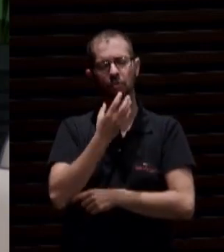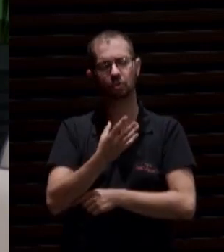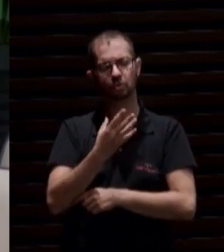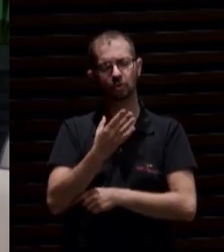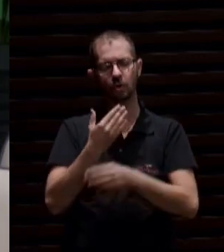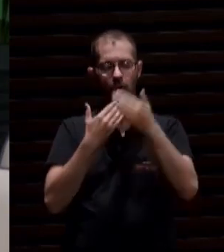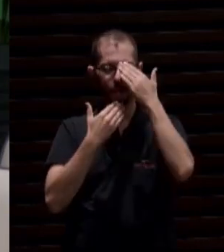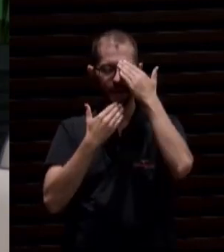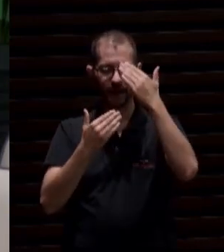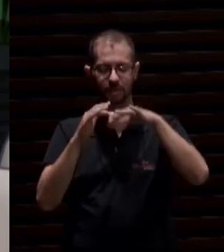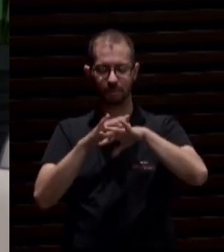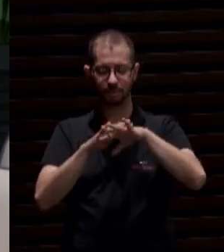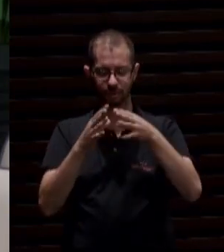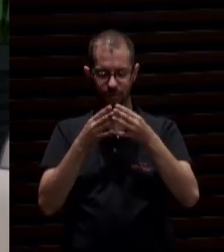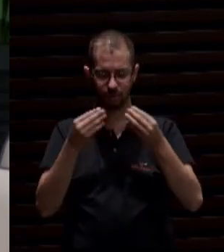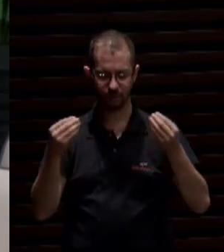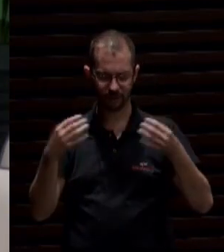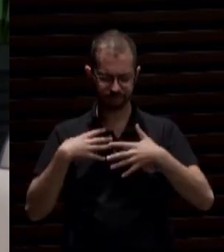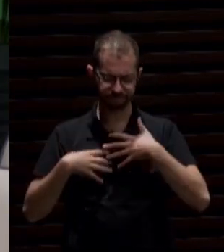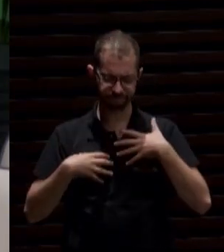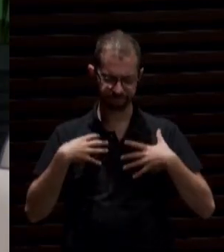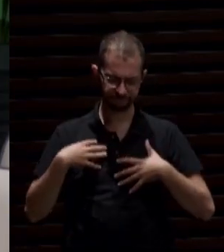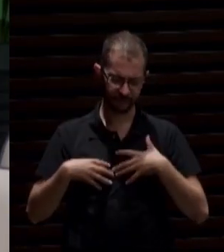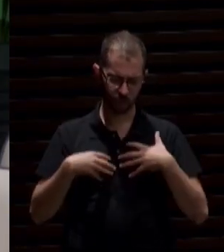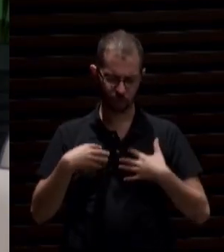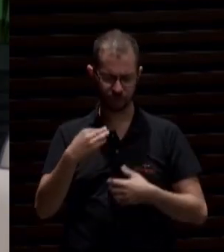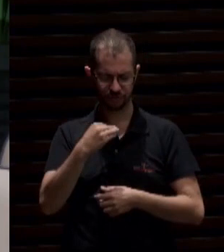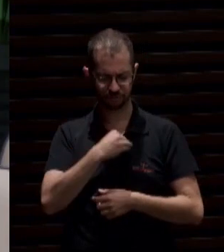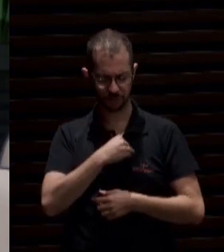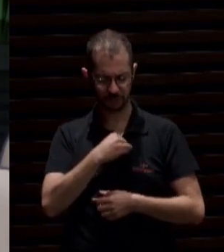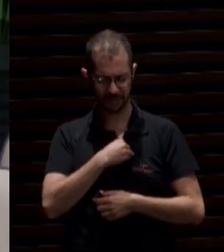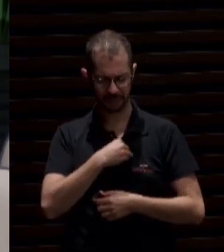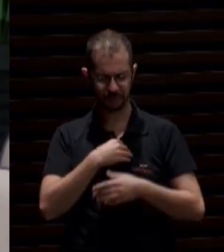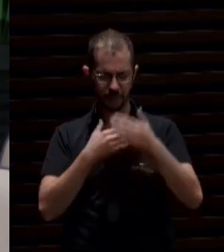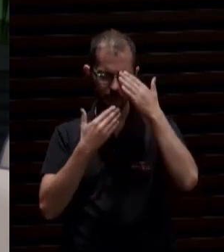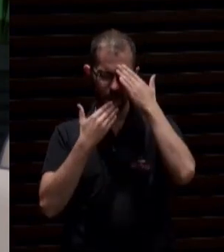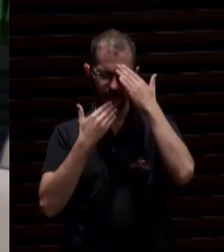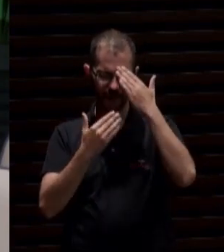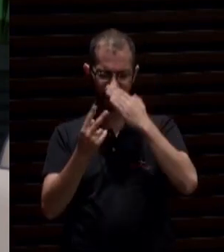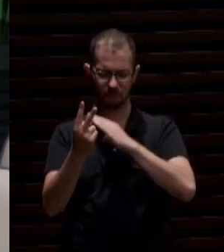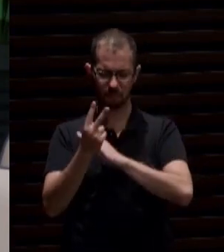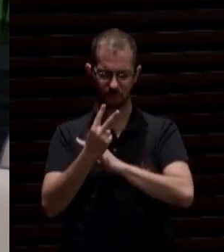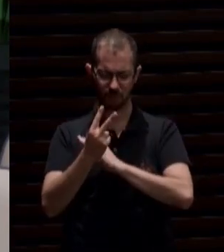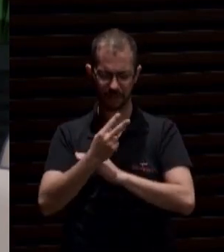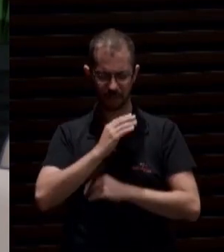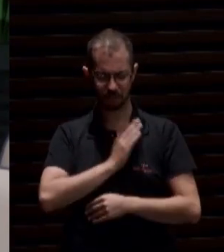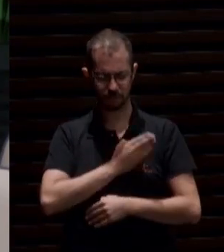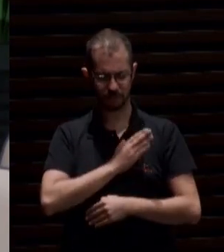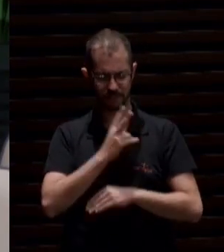nossas feridas, nos limpar de todo pecado. Obrigado por cuidar do nosso coração, da nossa